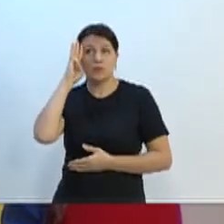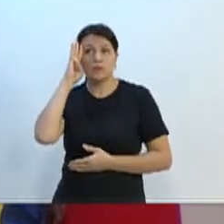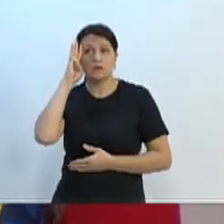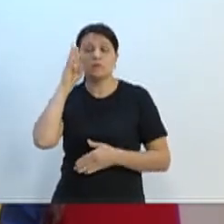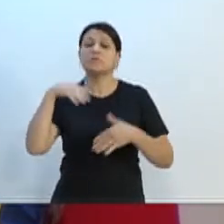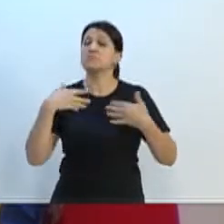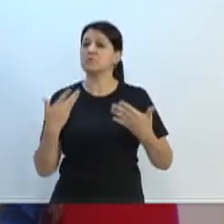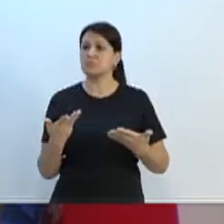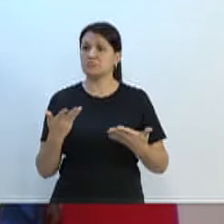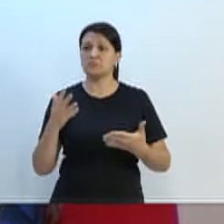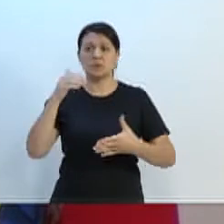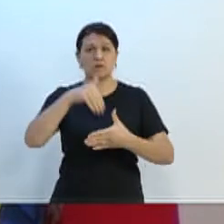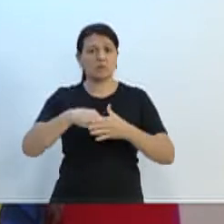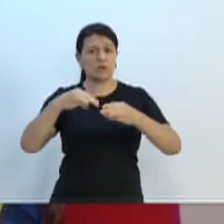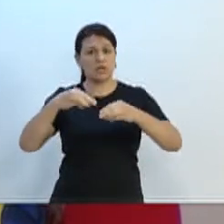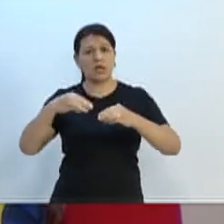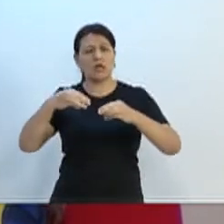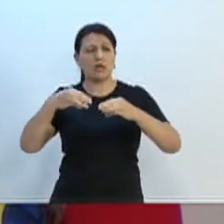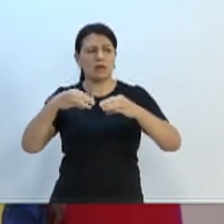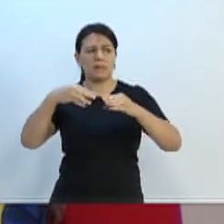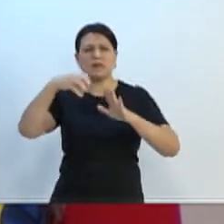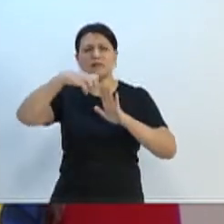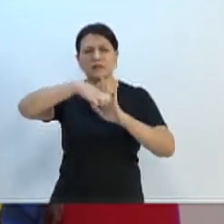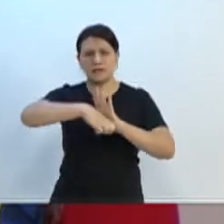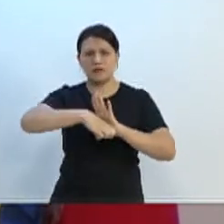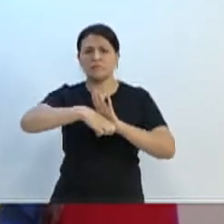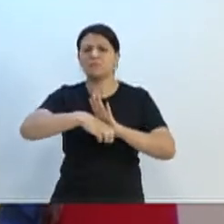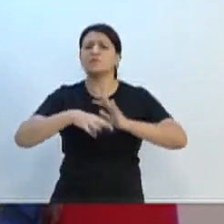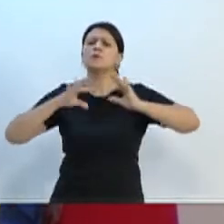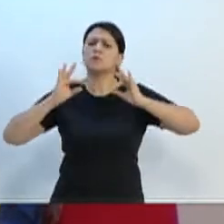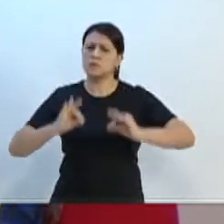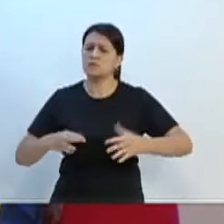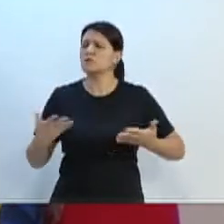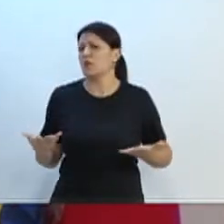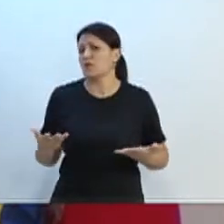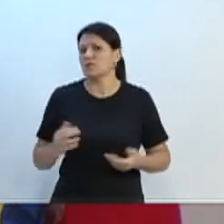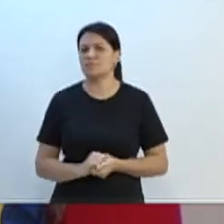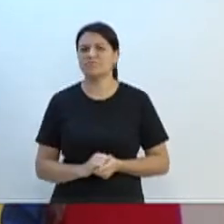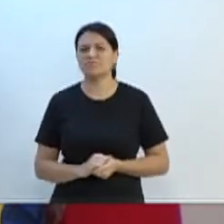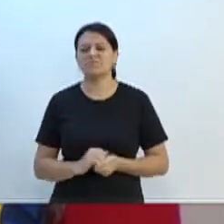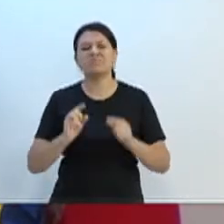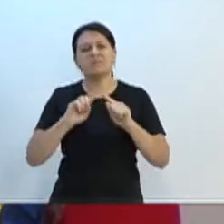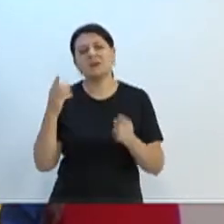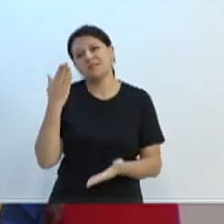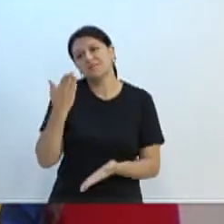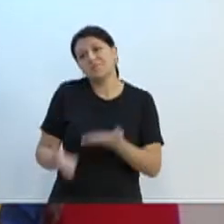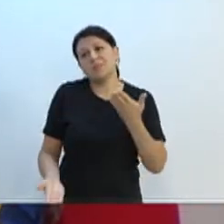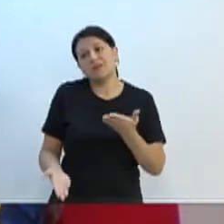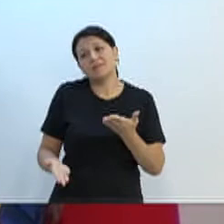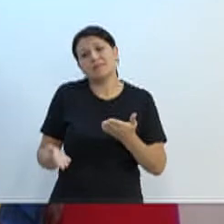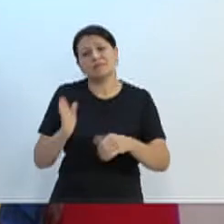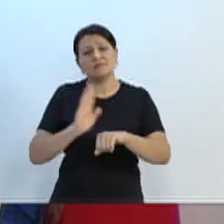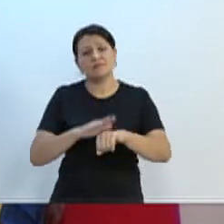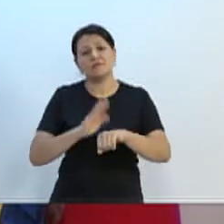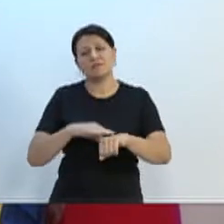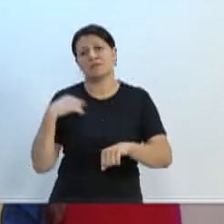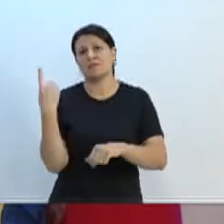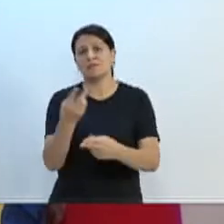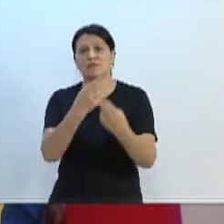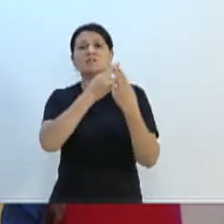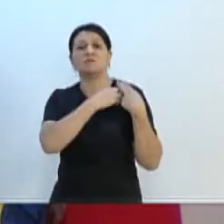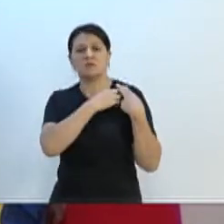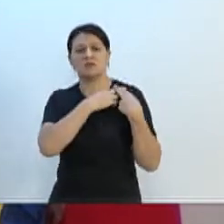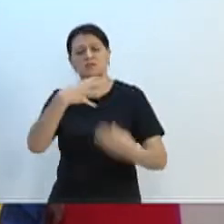íamos votar a emenda e ia estar tudo certo. Agora nós perdemos a oportunidade, enquanto parlamentares, de exercermos a nossa função. Isso me deixou